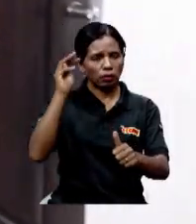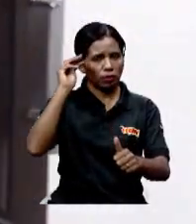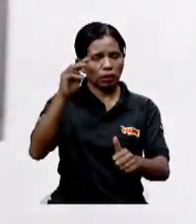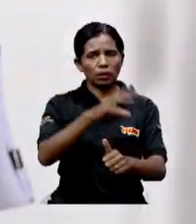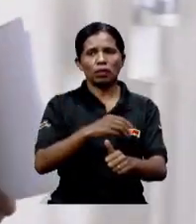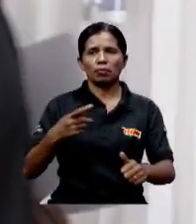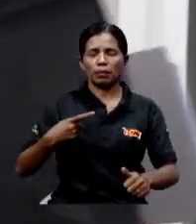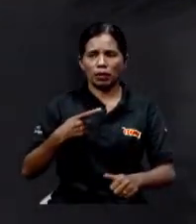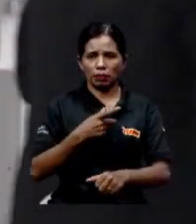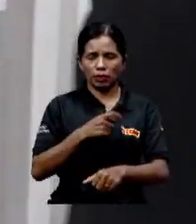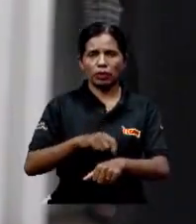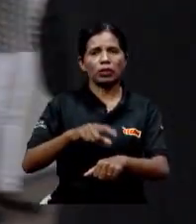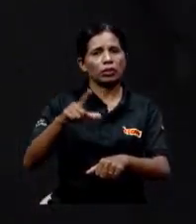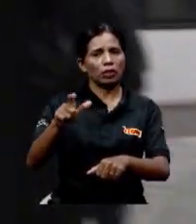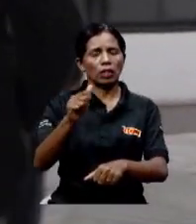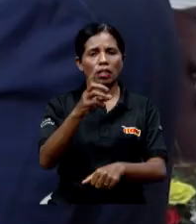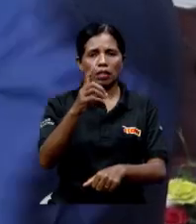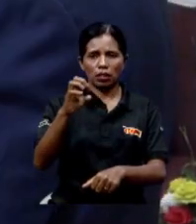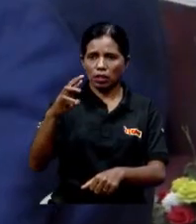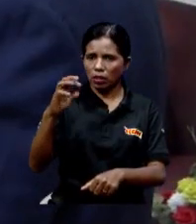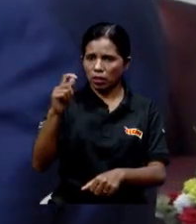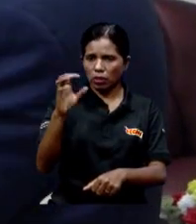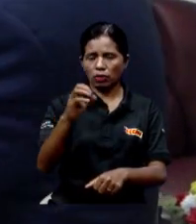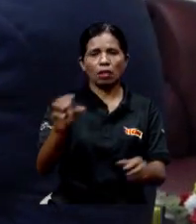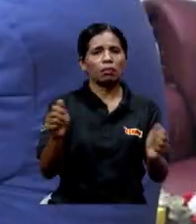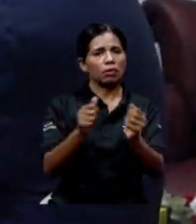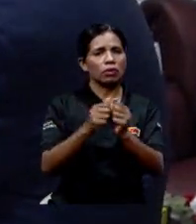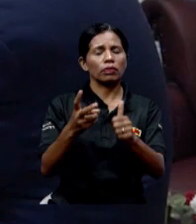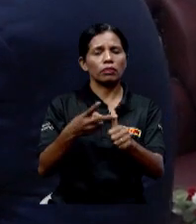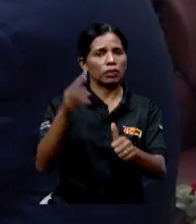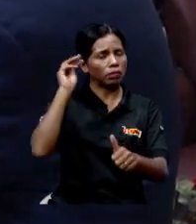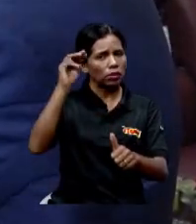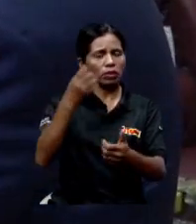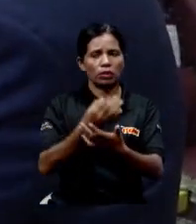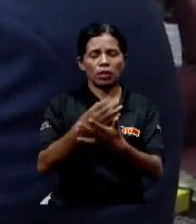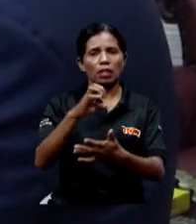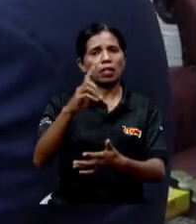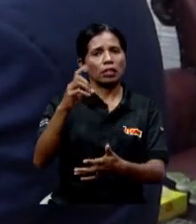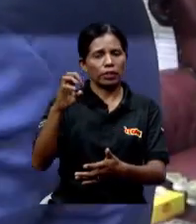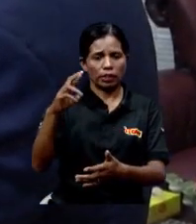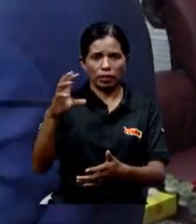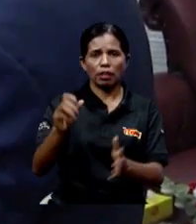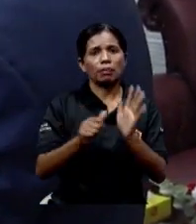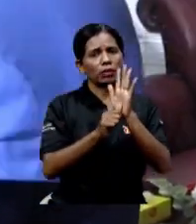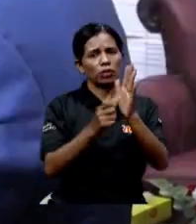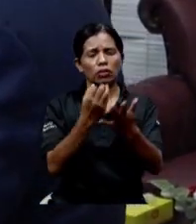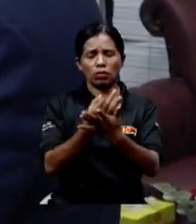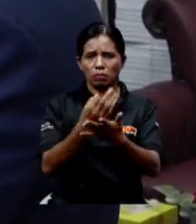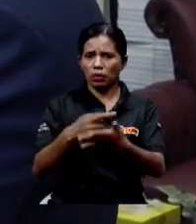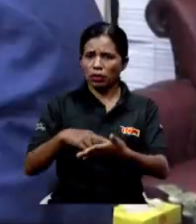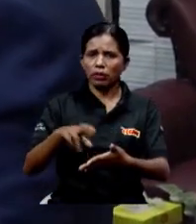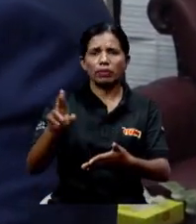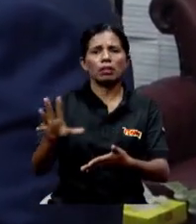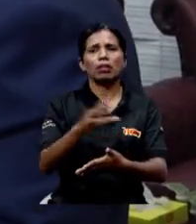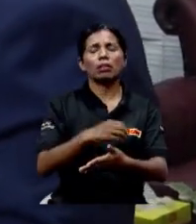assunto parlamentar Adérito Hugo da Costa acompanha russe vice-ministro finanças Helder López apresenta orçamento